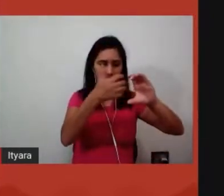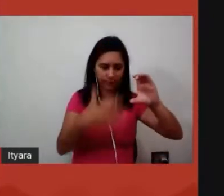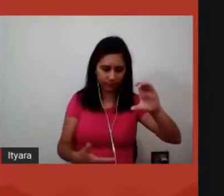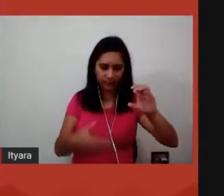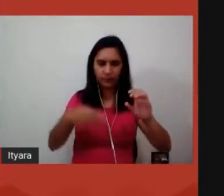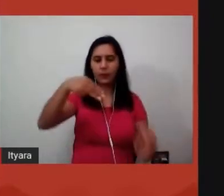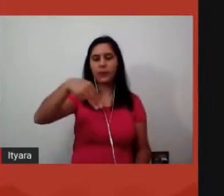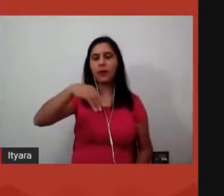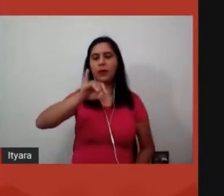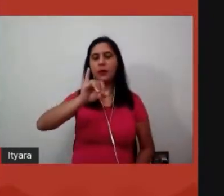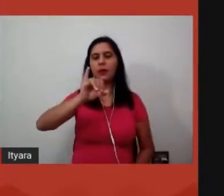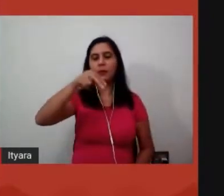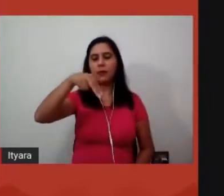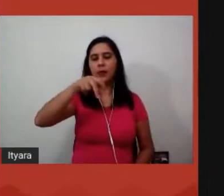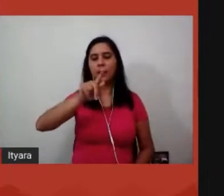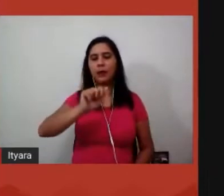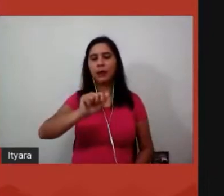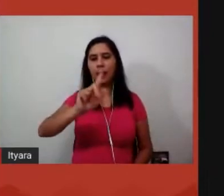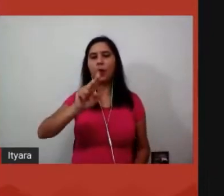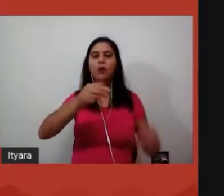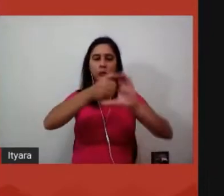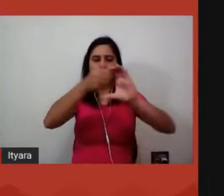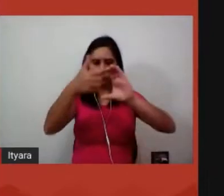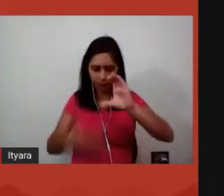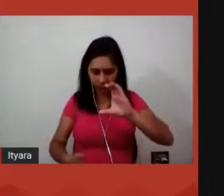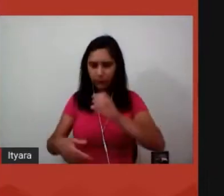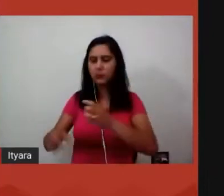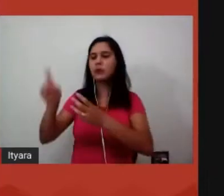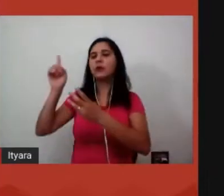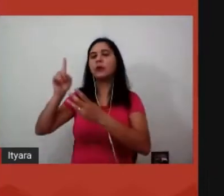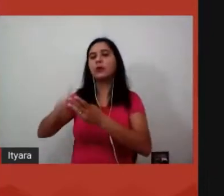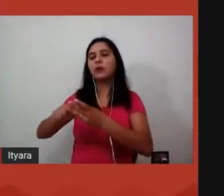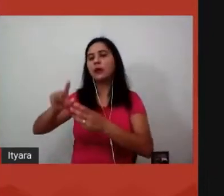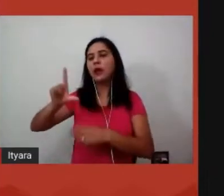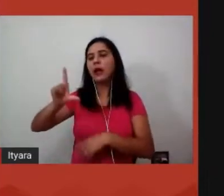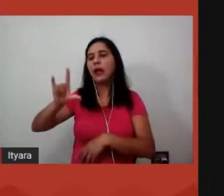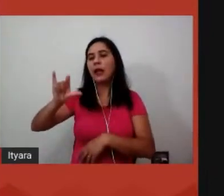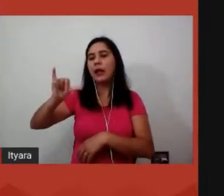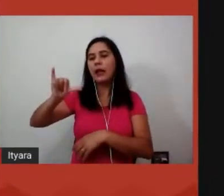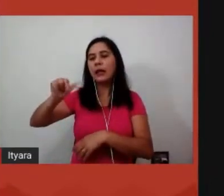e líquido. O que vocês acham de retomar aquilo?